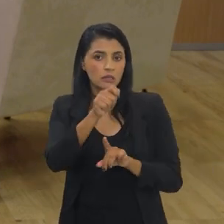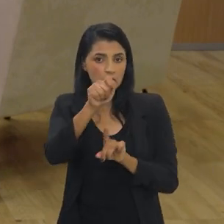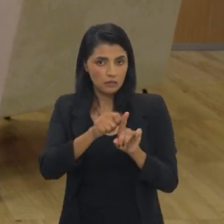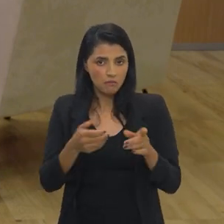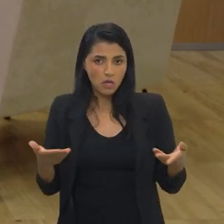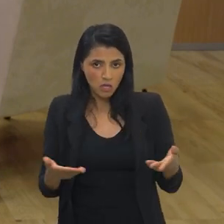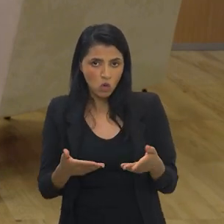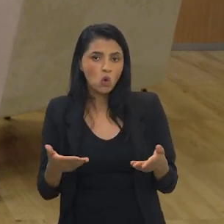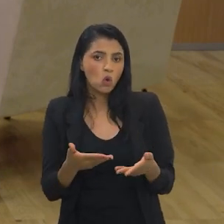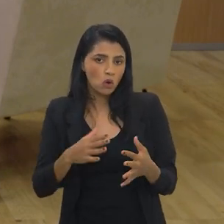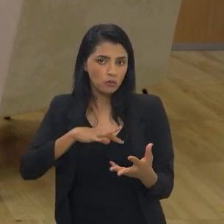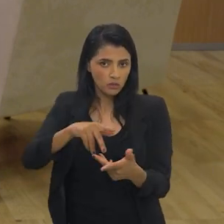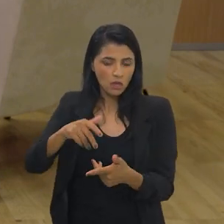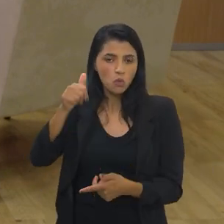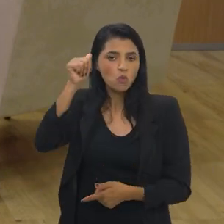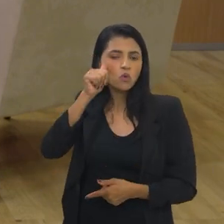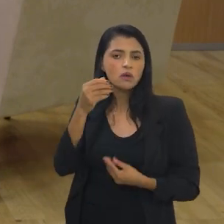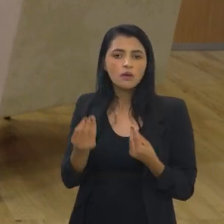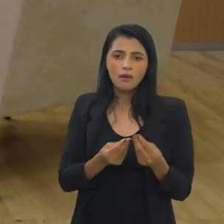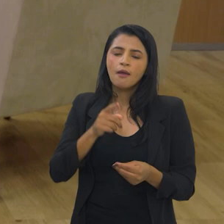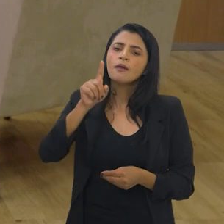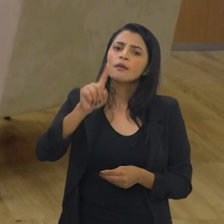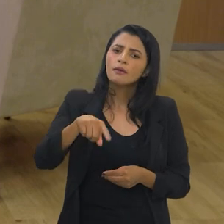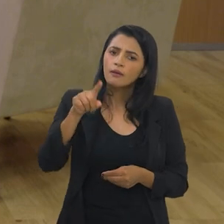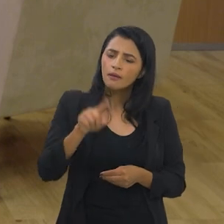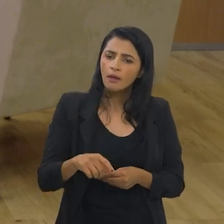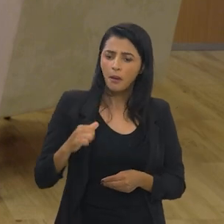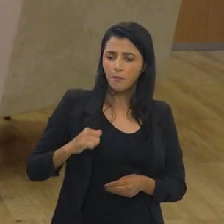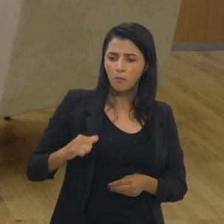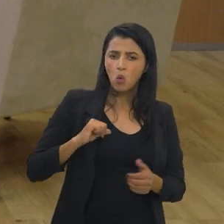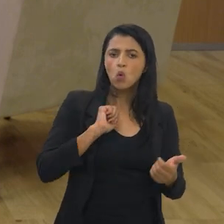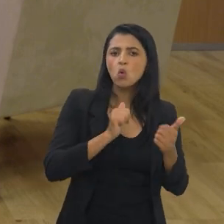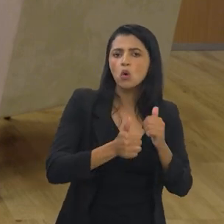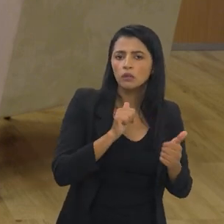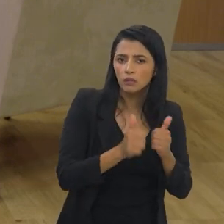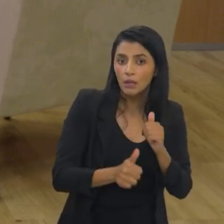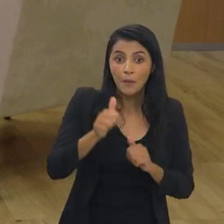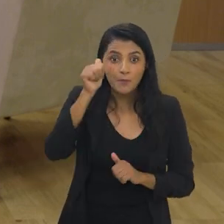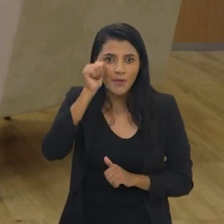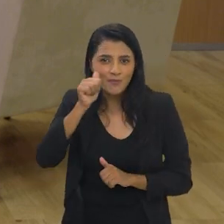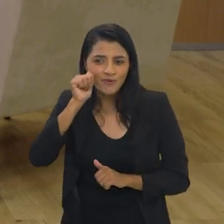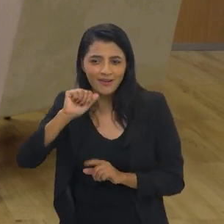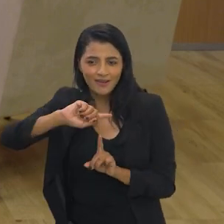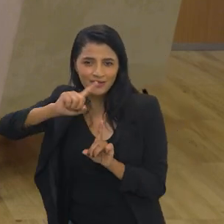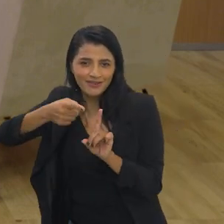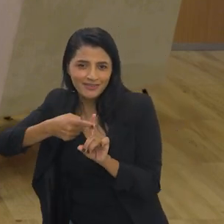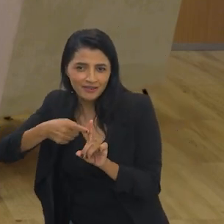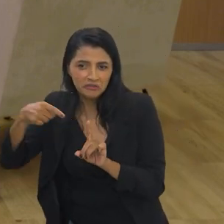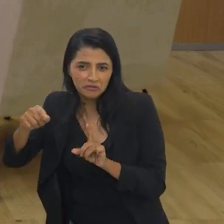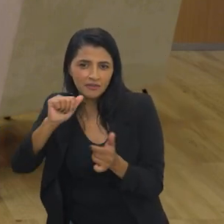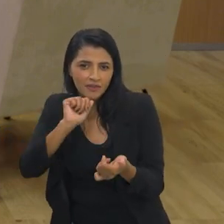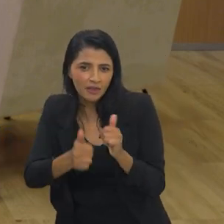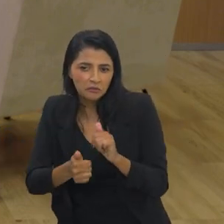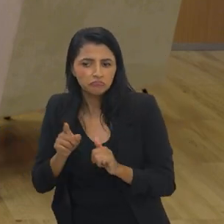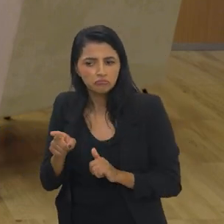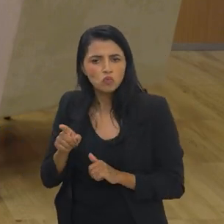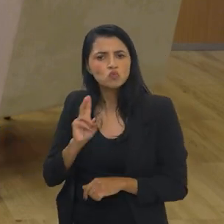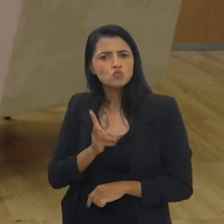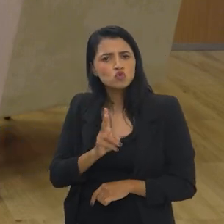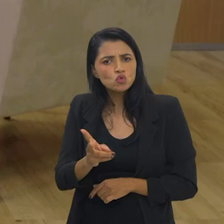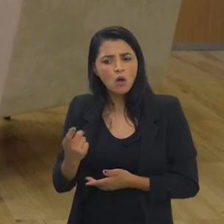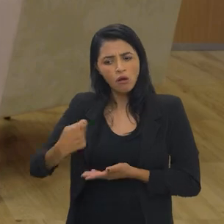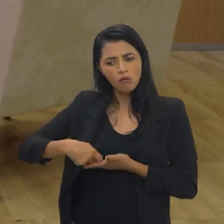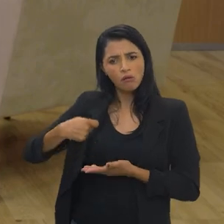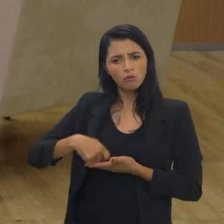o Congresso Nacional nesse mês internacional das mulheres que a questão do bolsa atleta para atletas gestantes elas